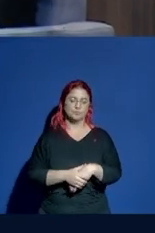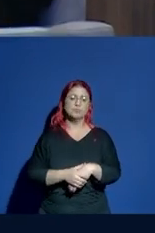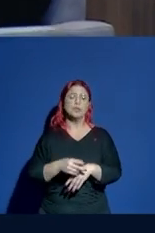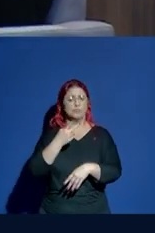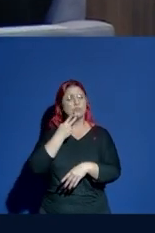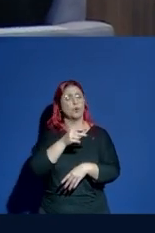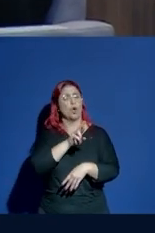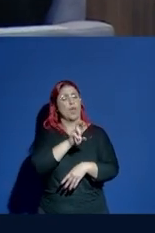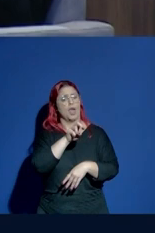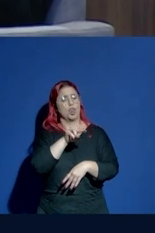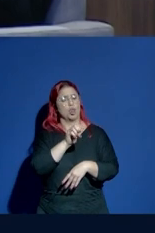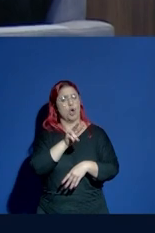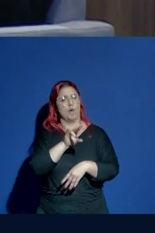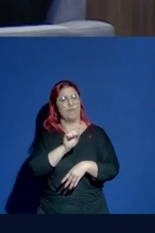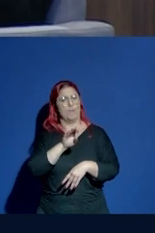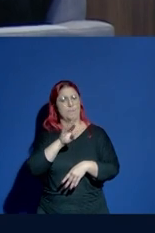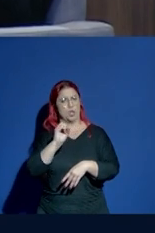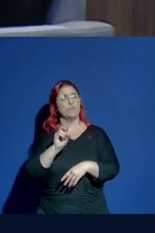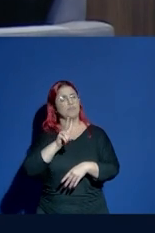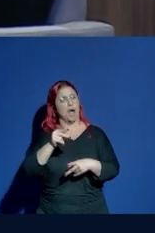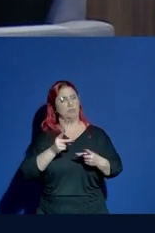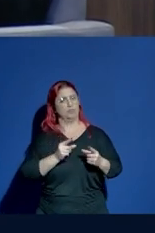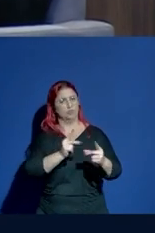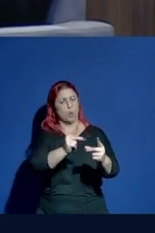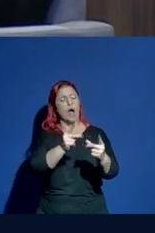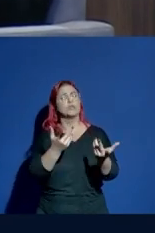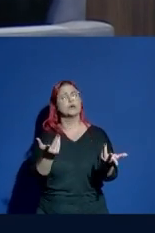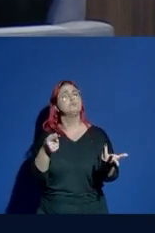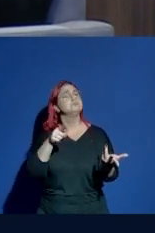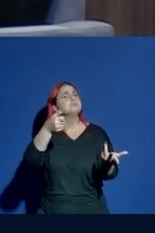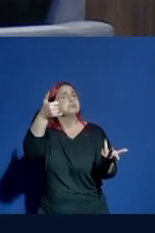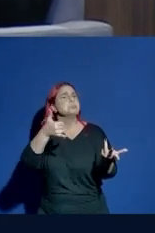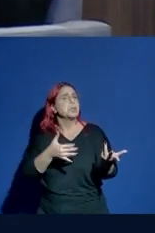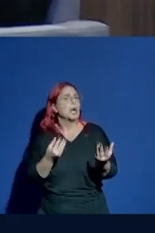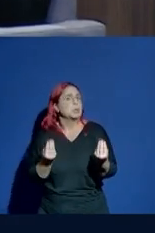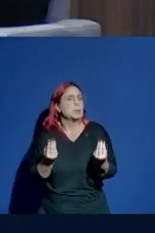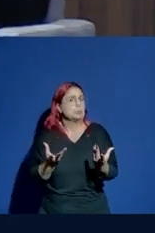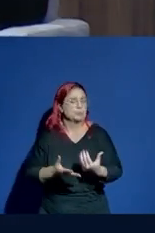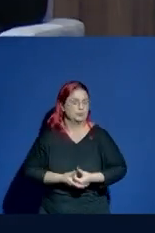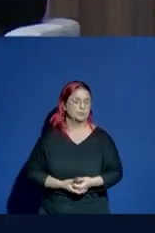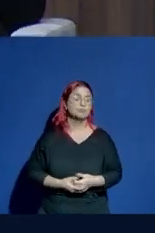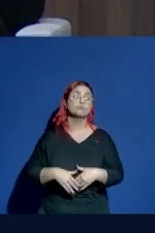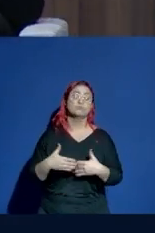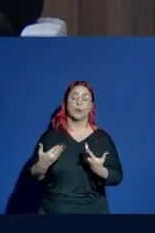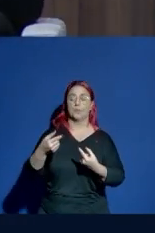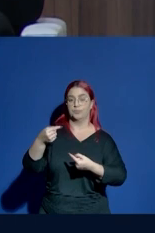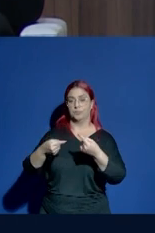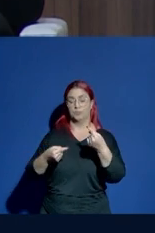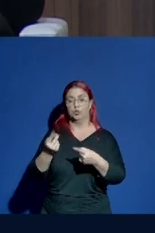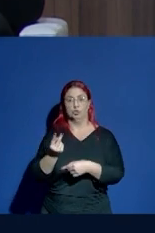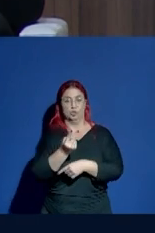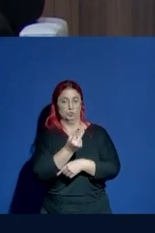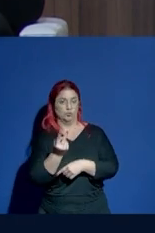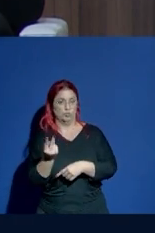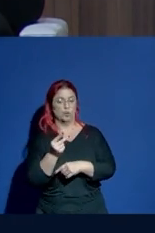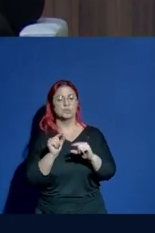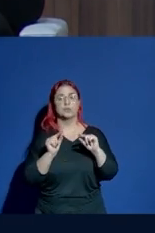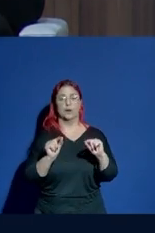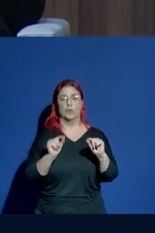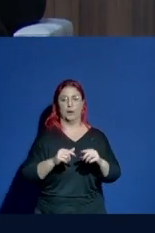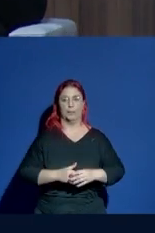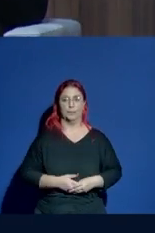nova BIOS Sei lá uma política continuada o senhor pode falar um pouquinho pra gente ser Bios e tal a política do biodiesel para nós é